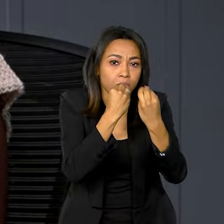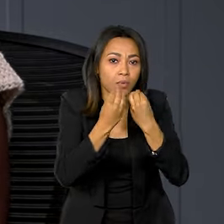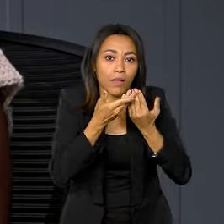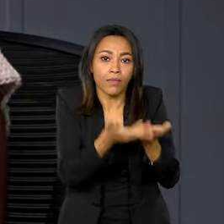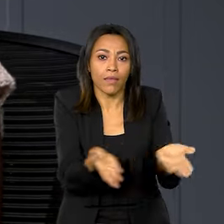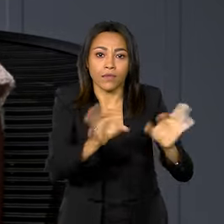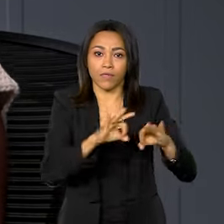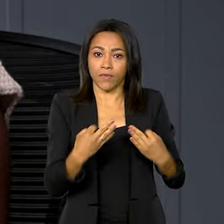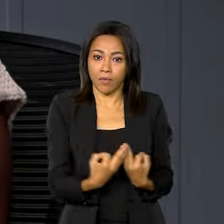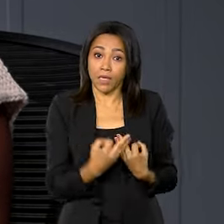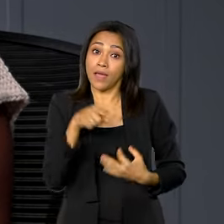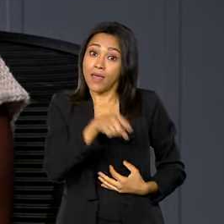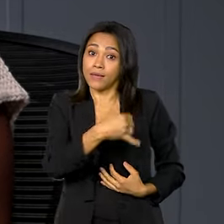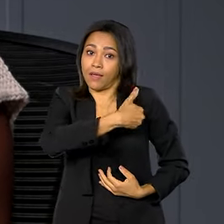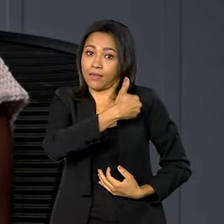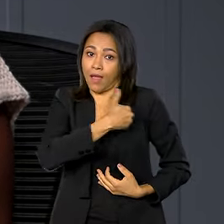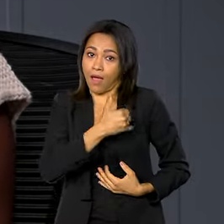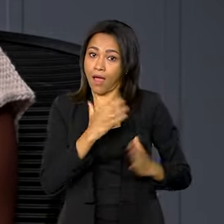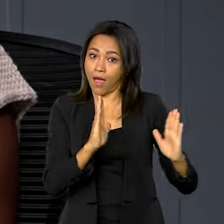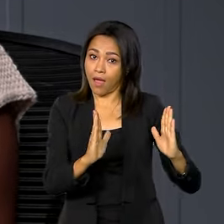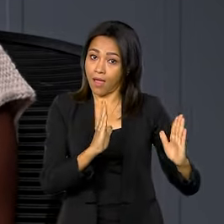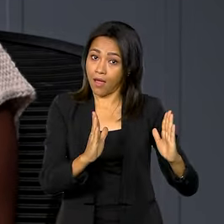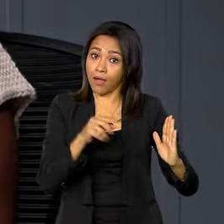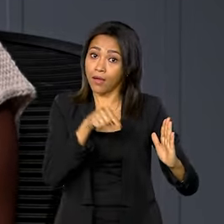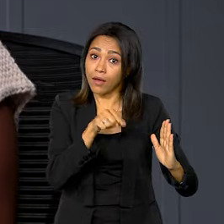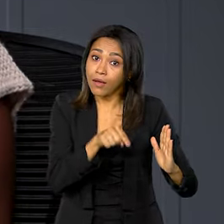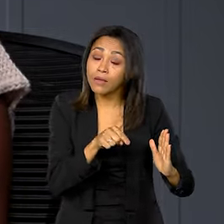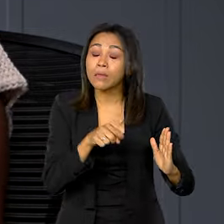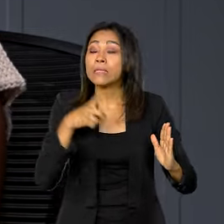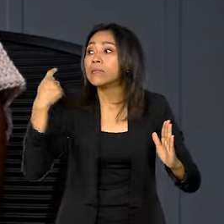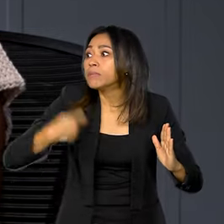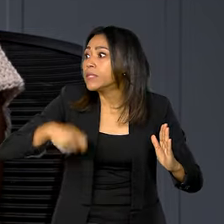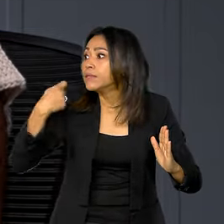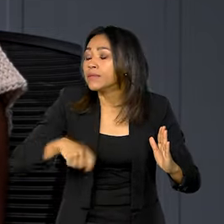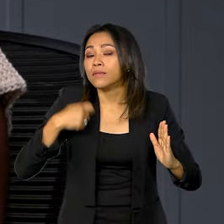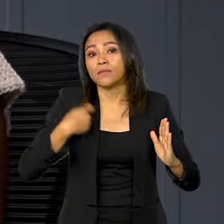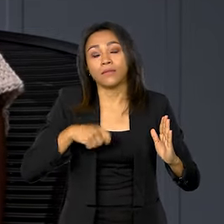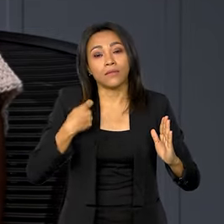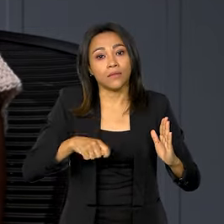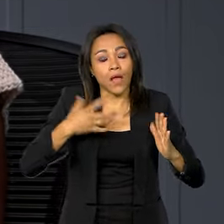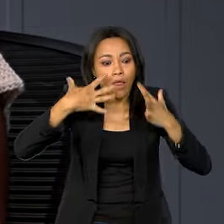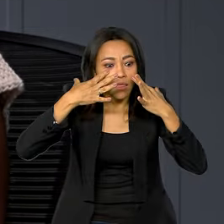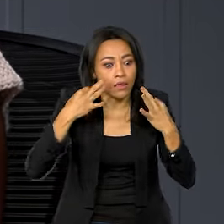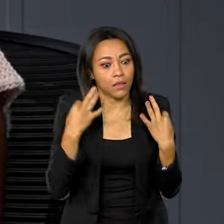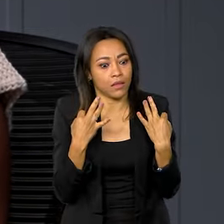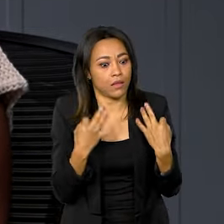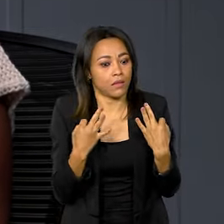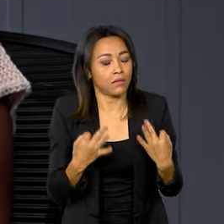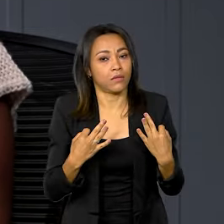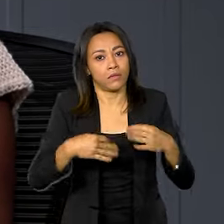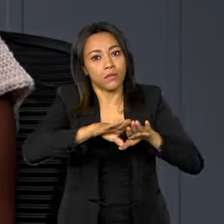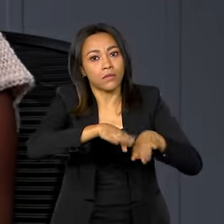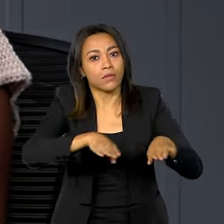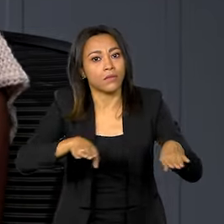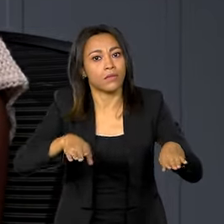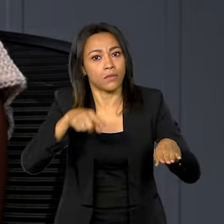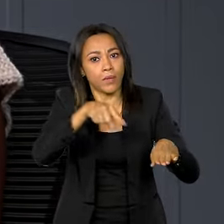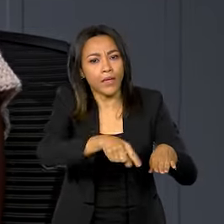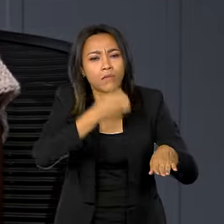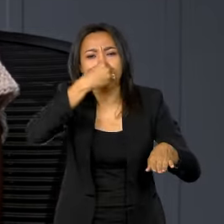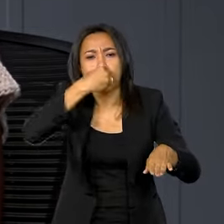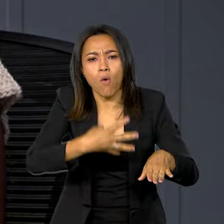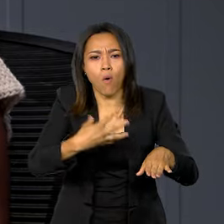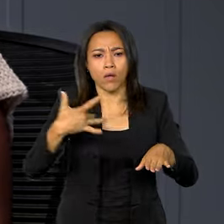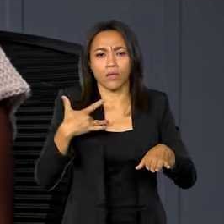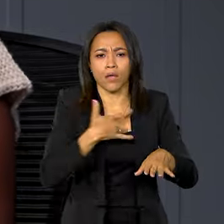famílias e essa fase da vida é uma das fases onde você precisa muito olhar com essas PR as crianças para que elas